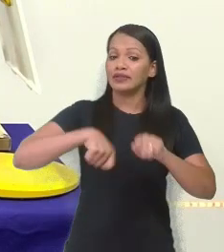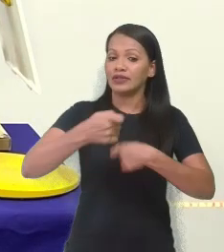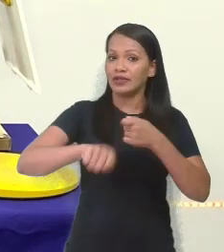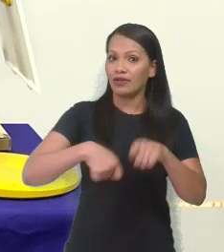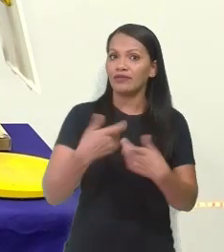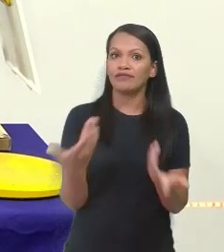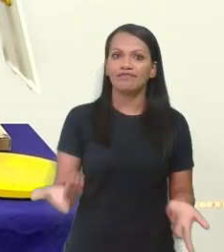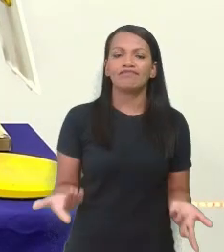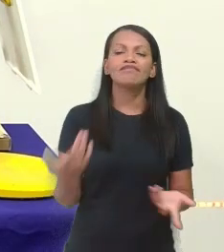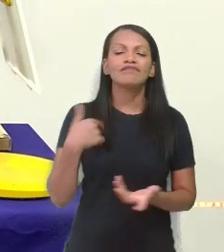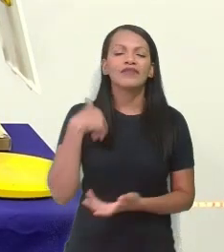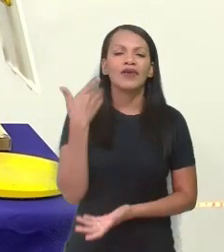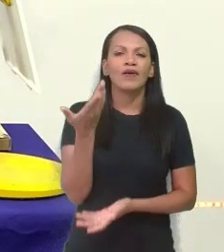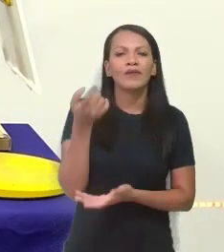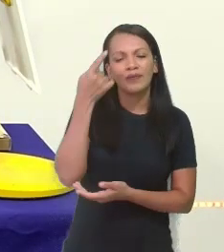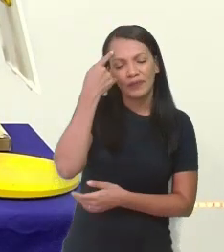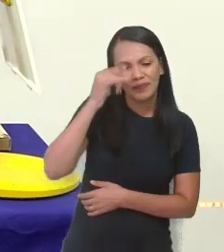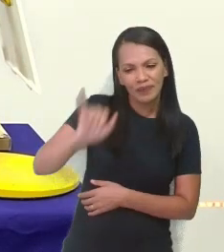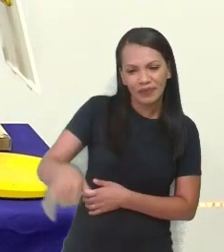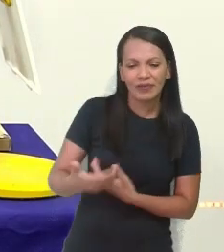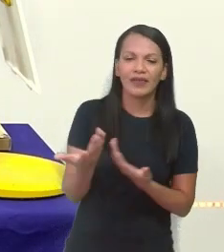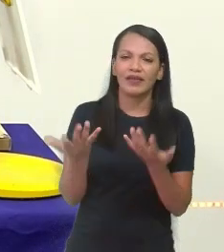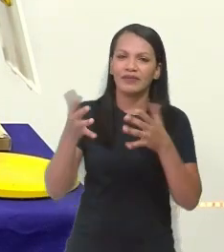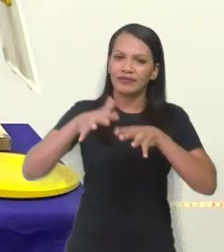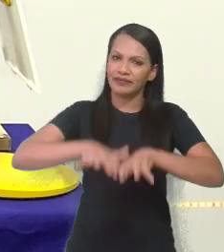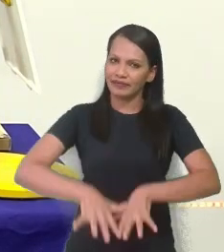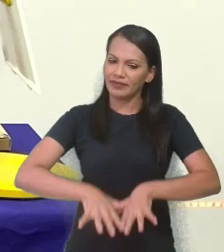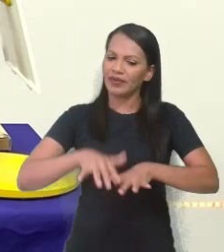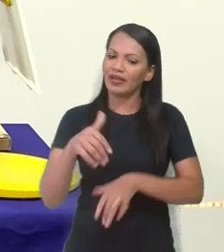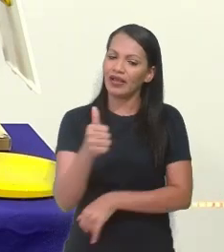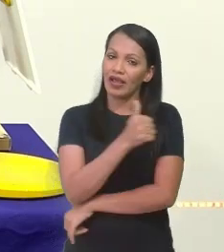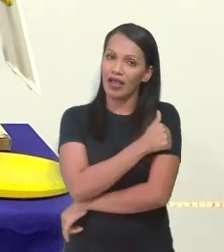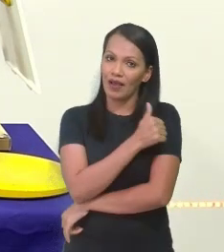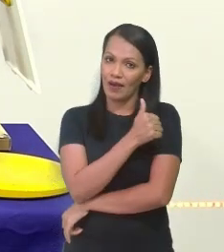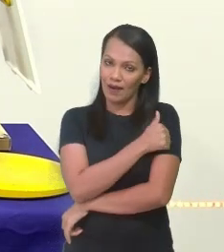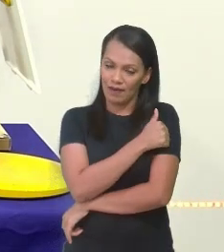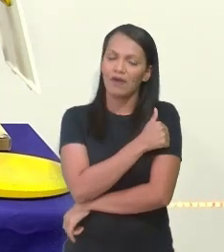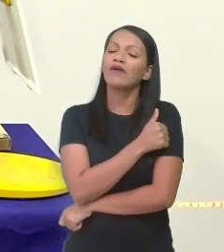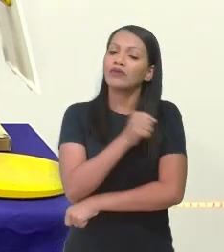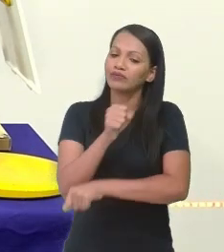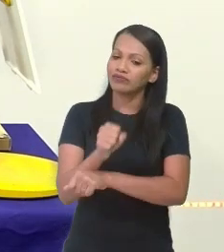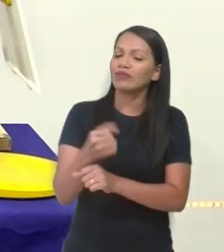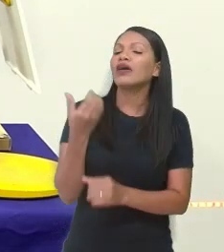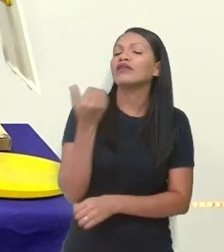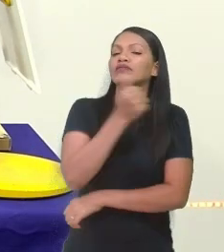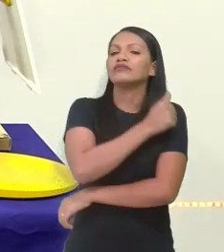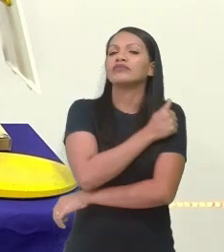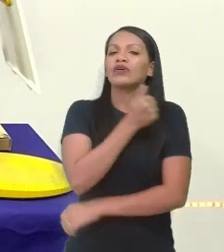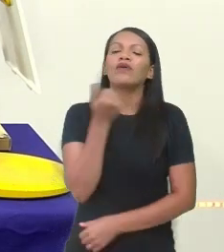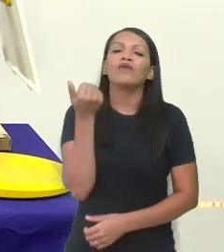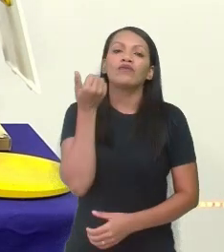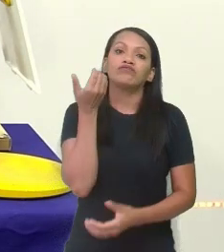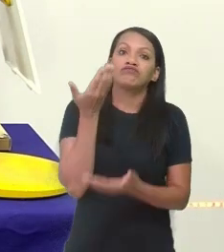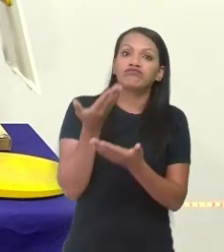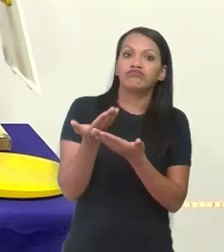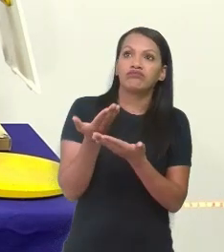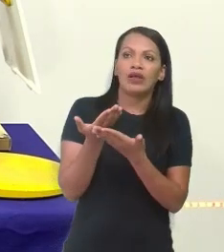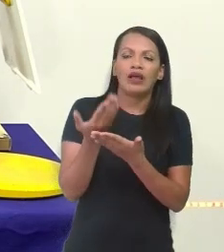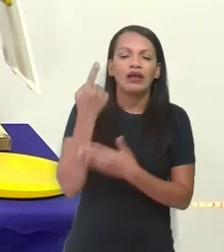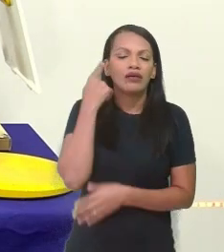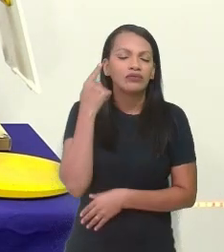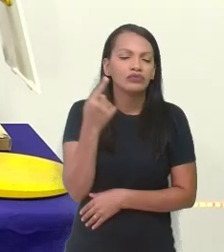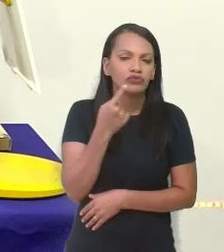Então, Jéssica vai tornar essa aula mais inclusiva, ela vai levar essa aula a mais pessoas e eu já agradeço a participação dela. E